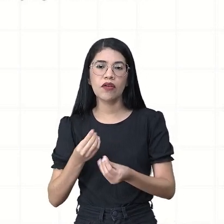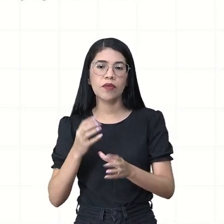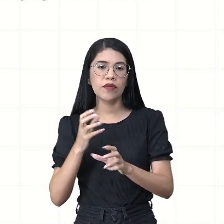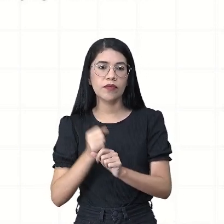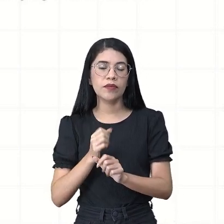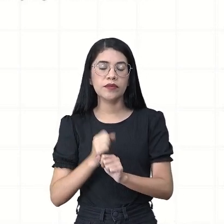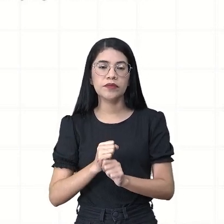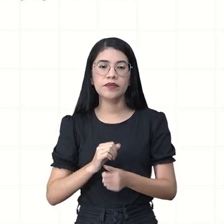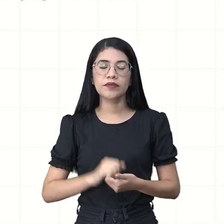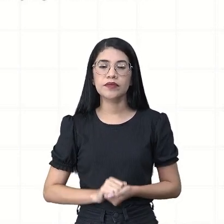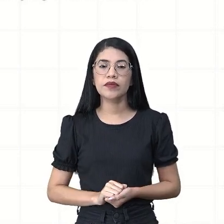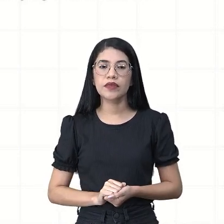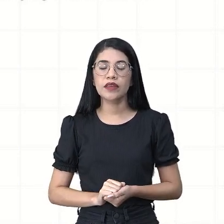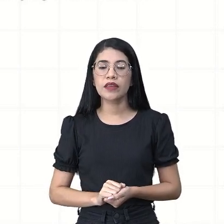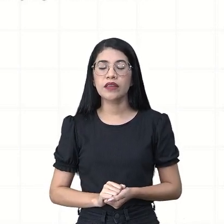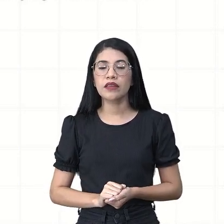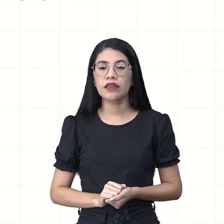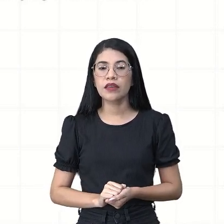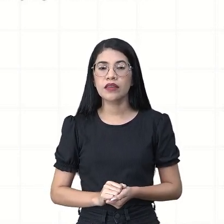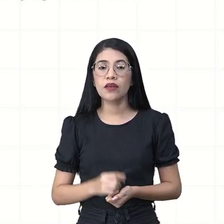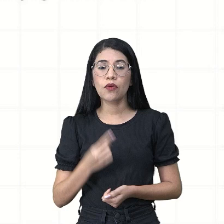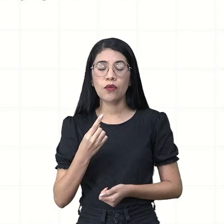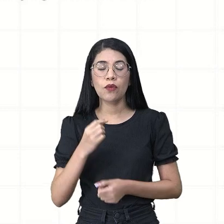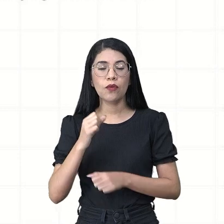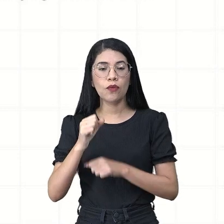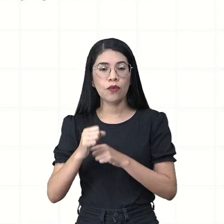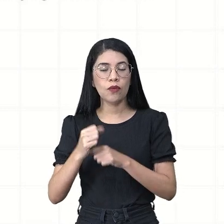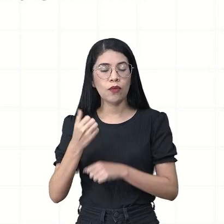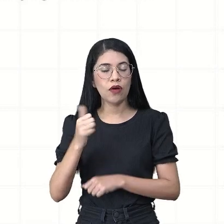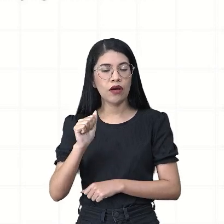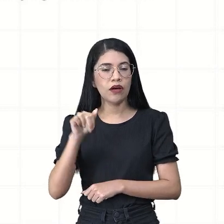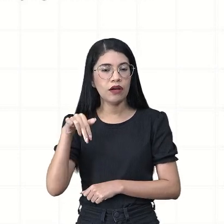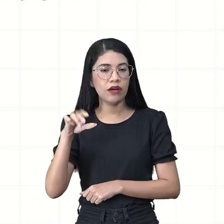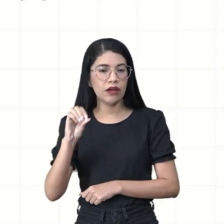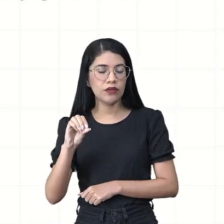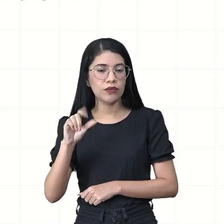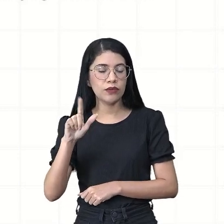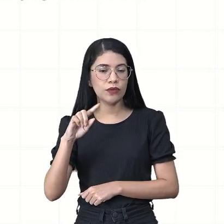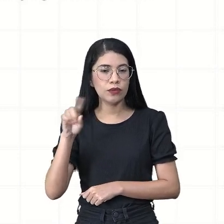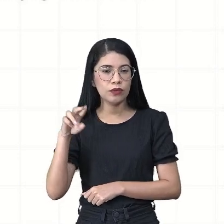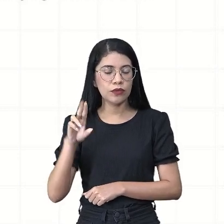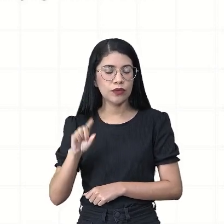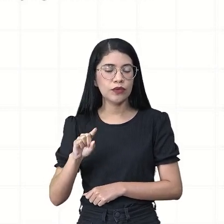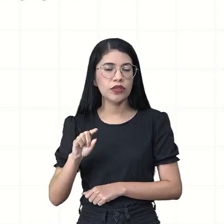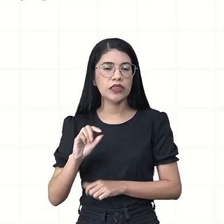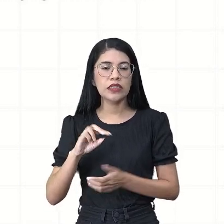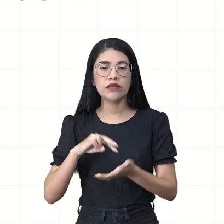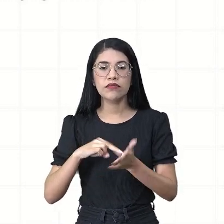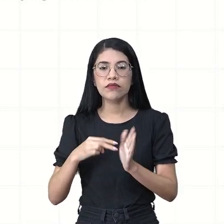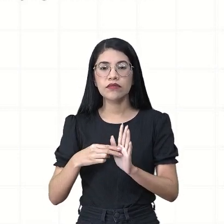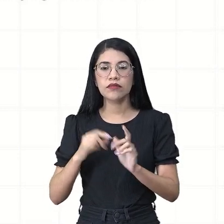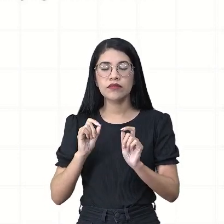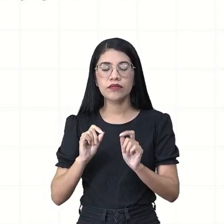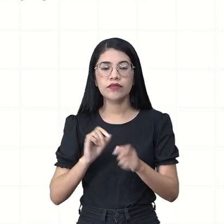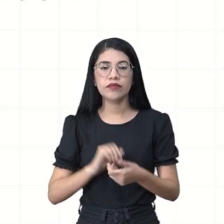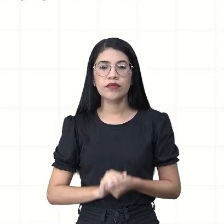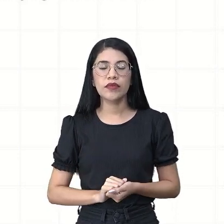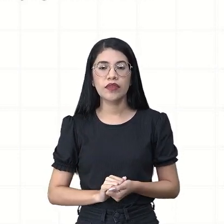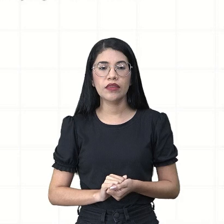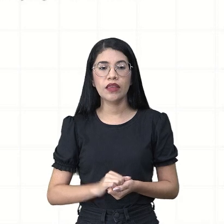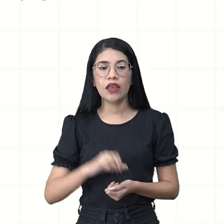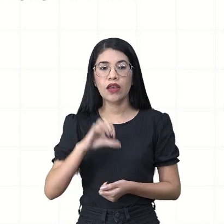Um ano-luz corresponde a aproximadamente, olha só, um ano-luz, ele já diz aqui que corresponde